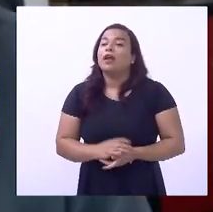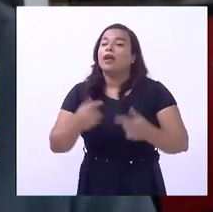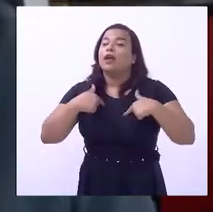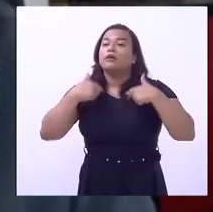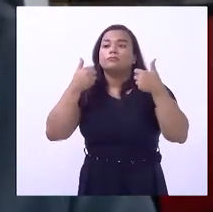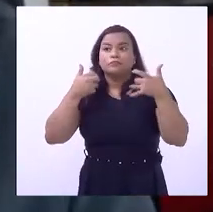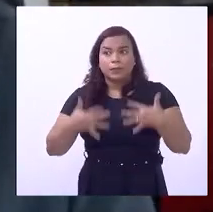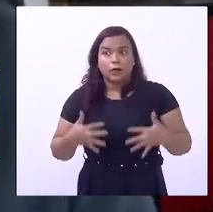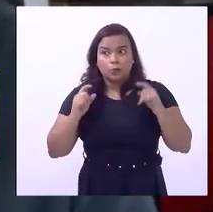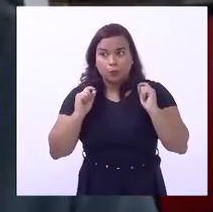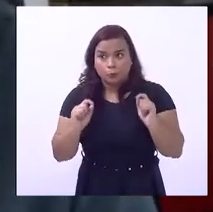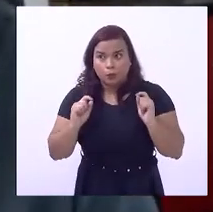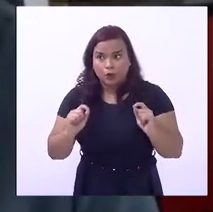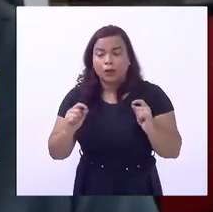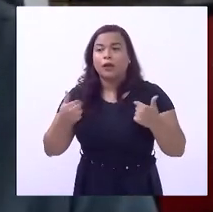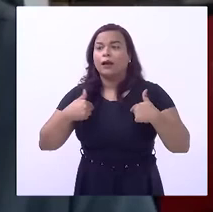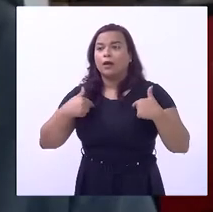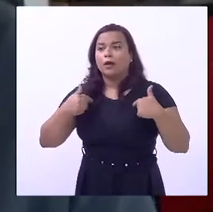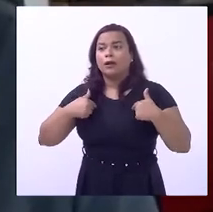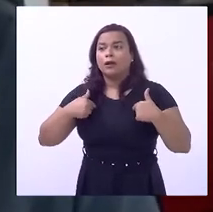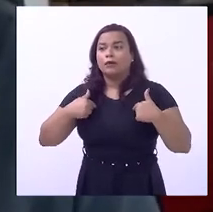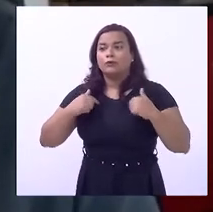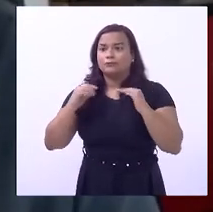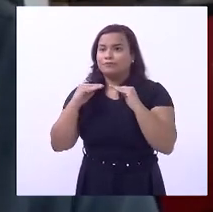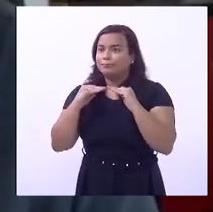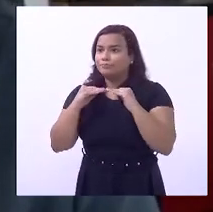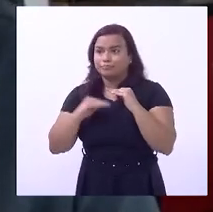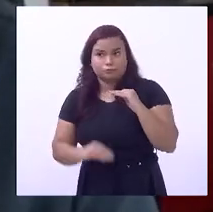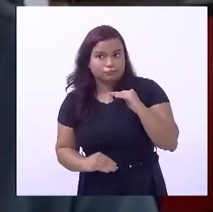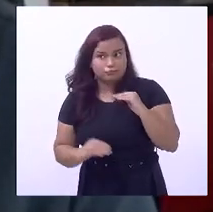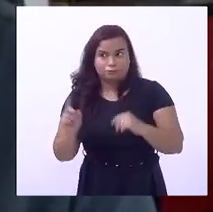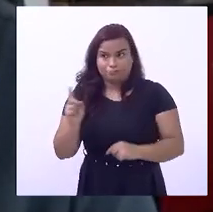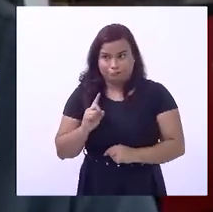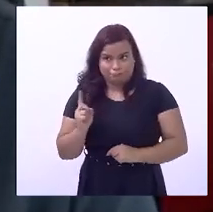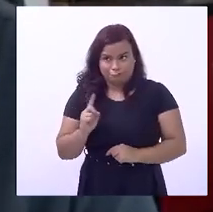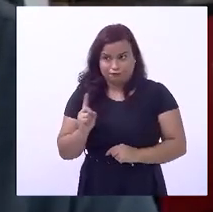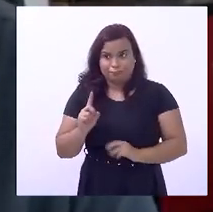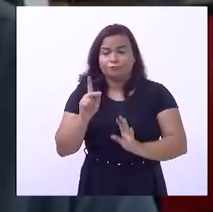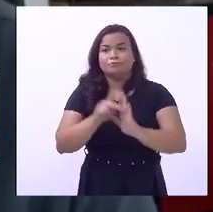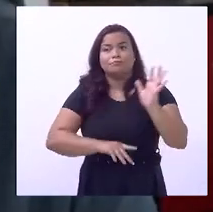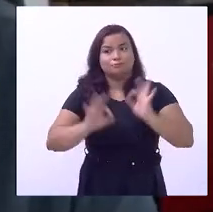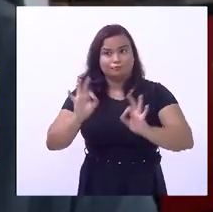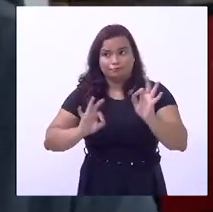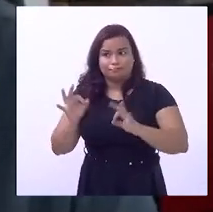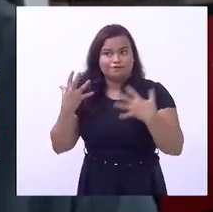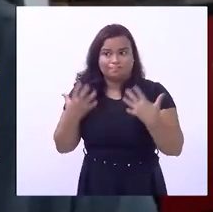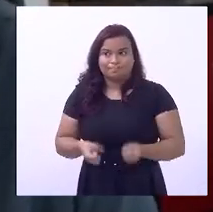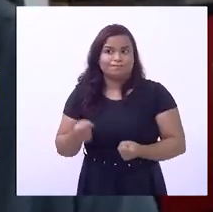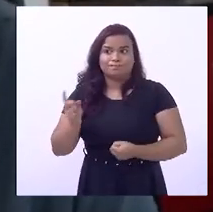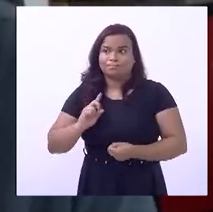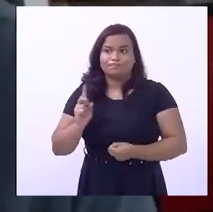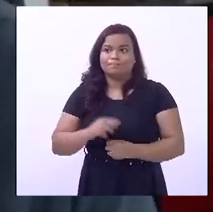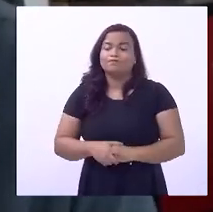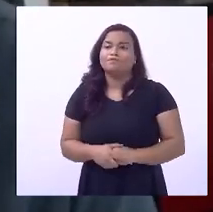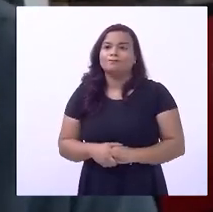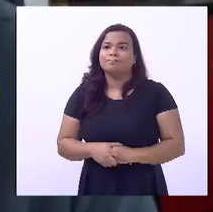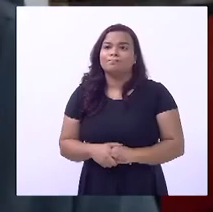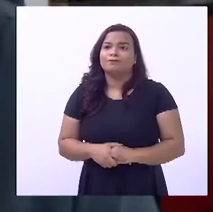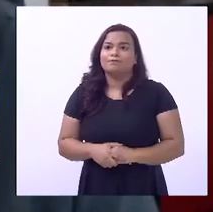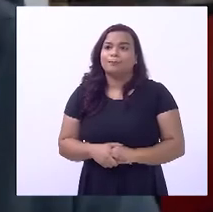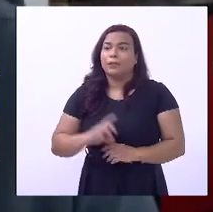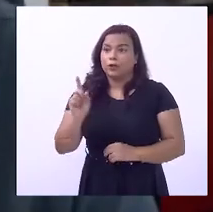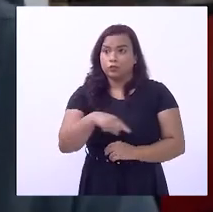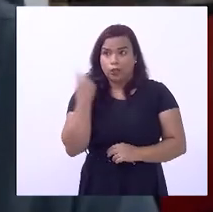que não compactuo com esse tipo de projeto. Uma coisa é o que a